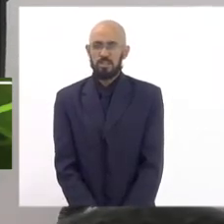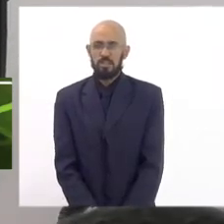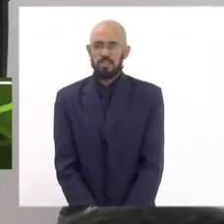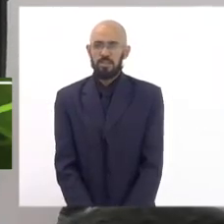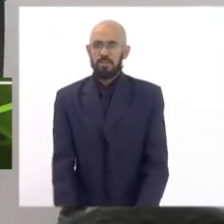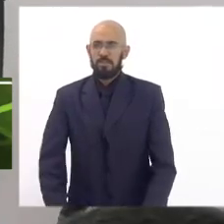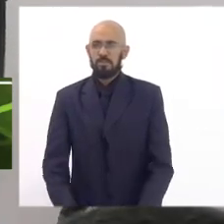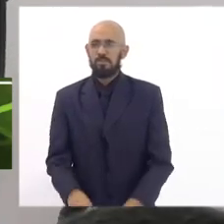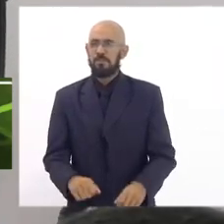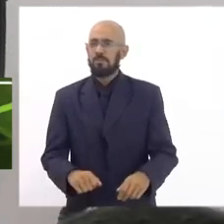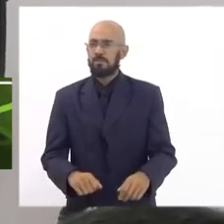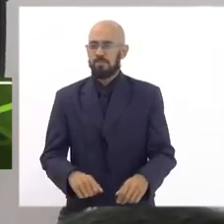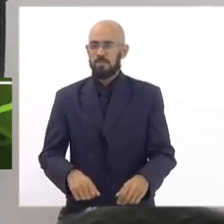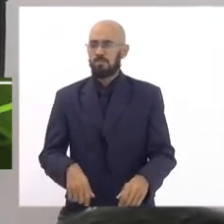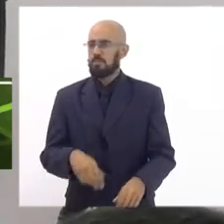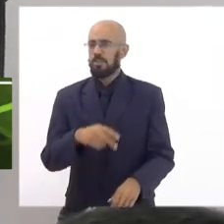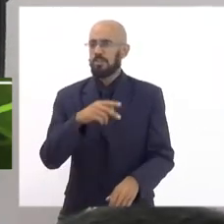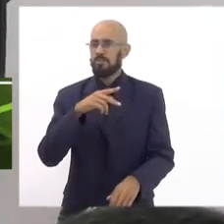Projeto de lei